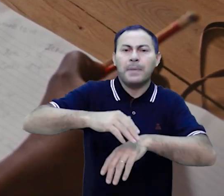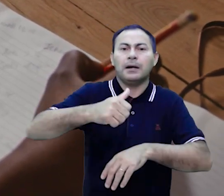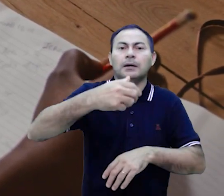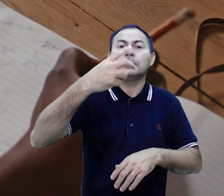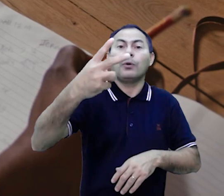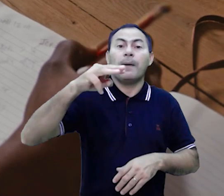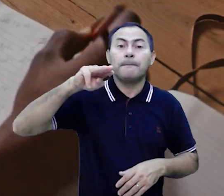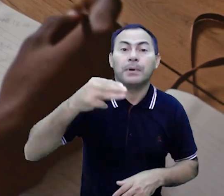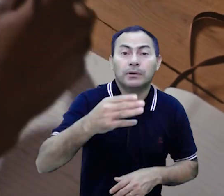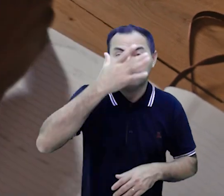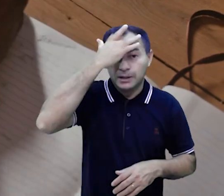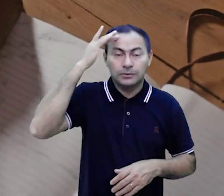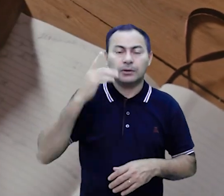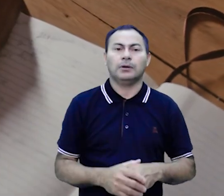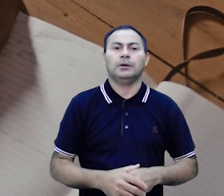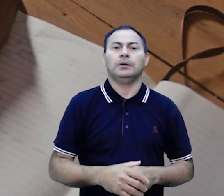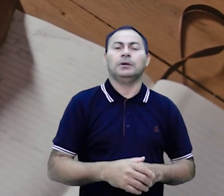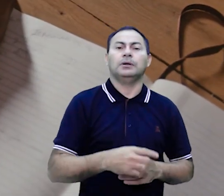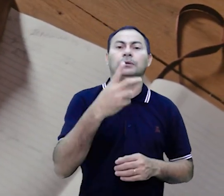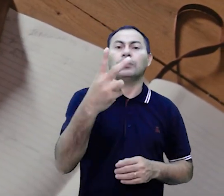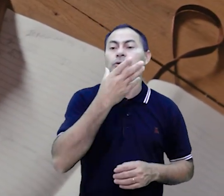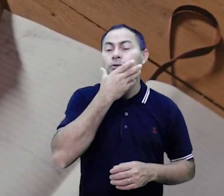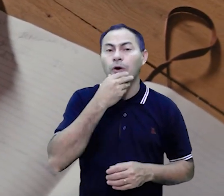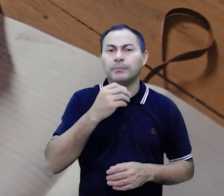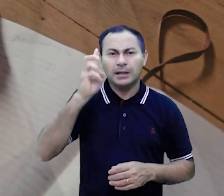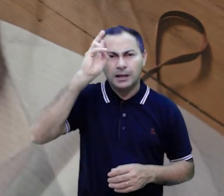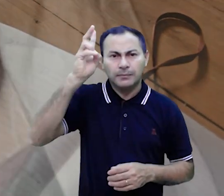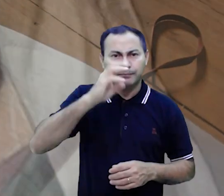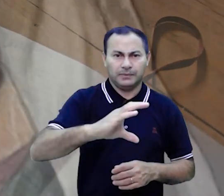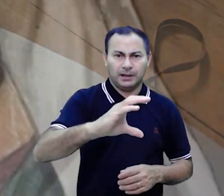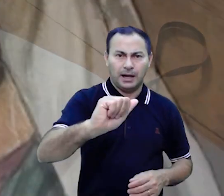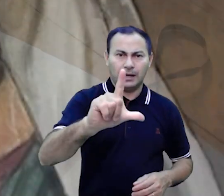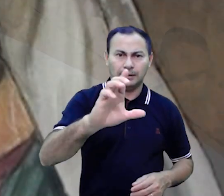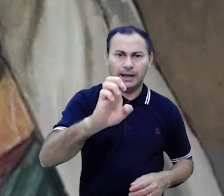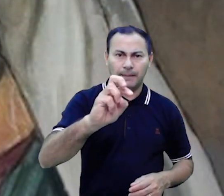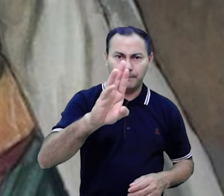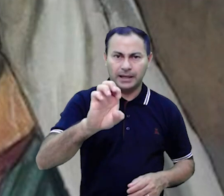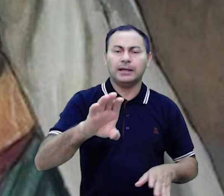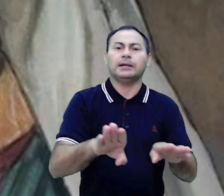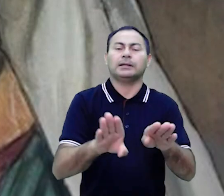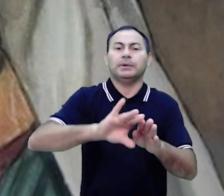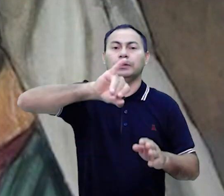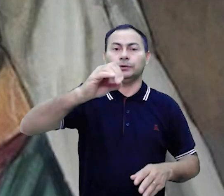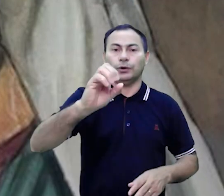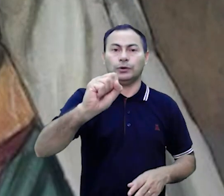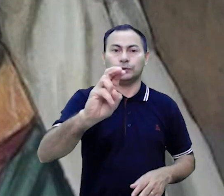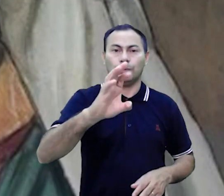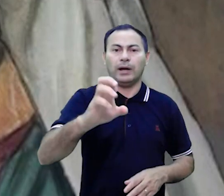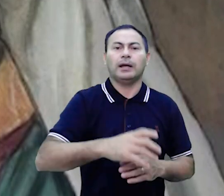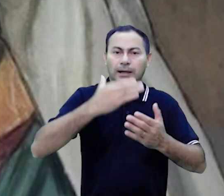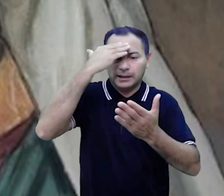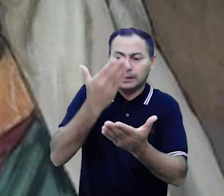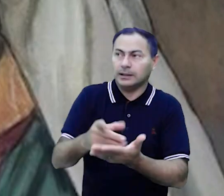de mais de 2 milhões de pessoas por apenas 2 homens. Você lembra? Caleb e Josué, porque eles creram em